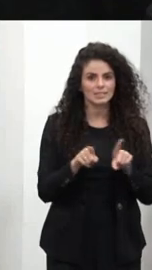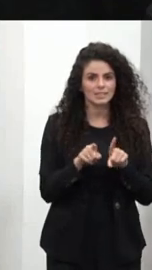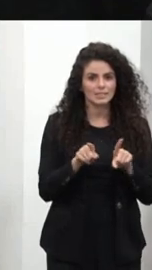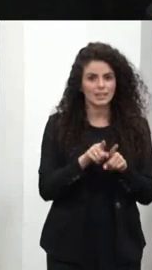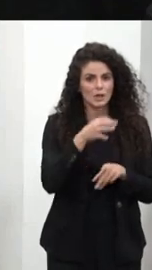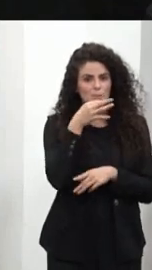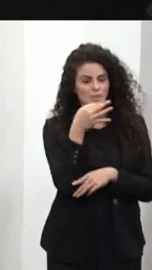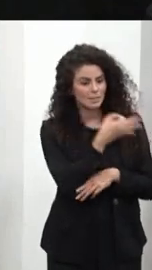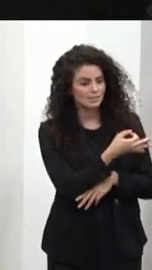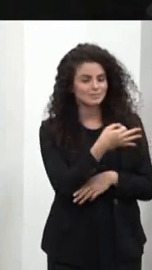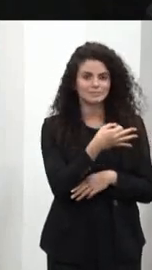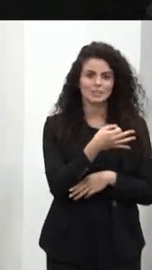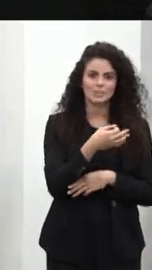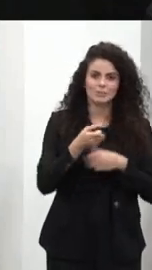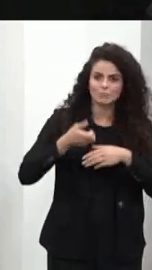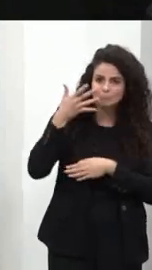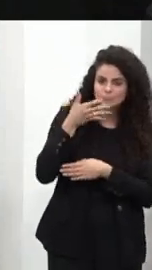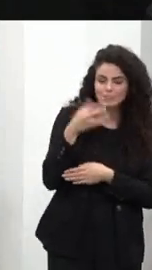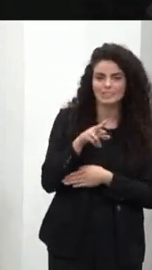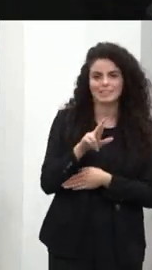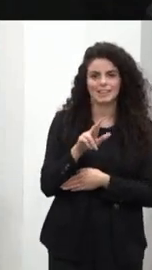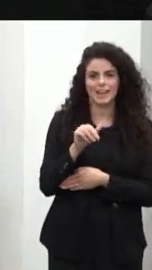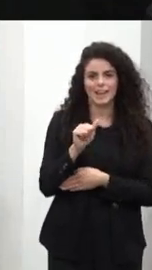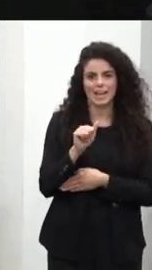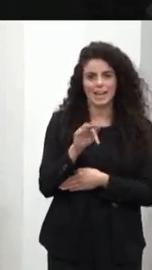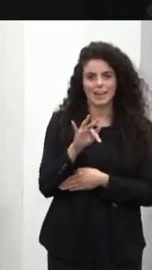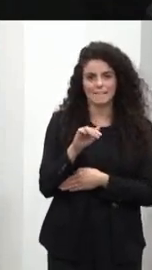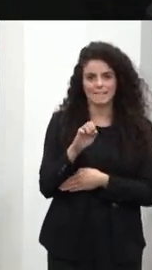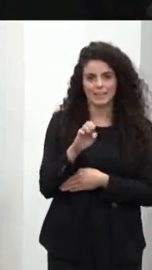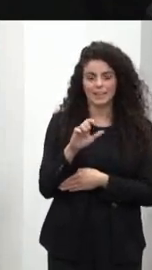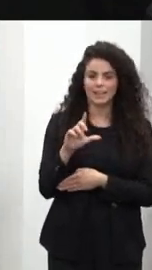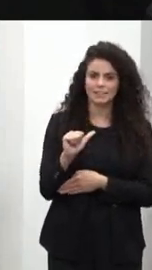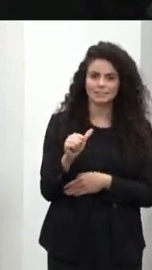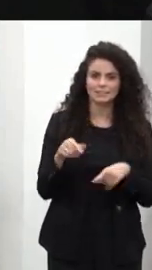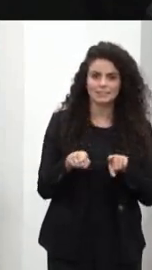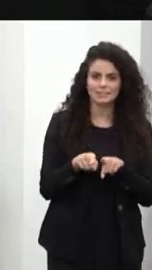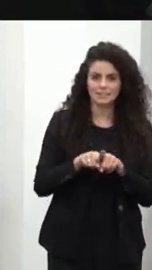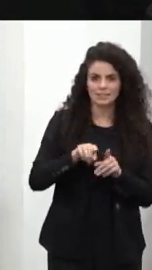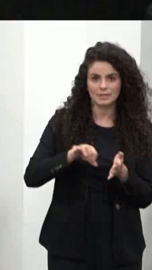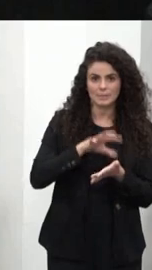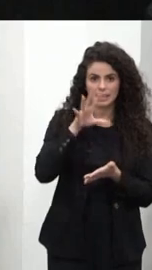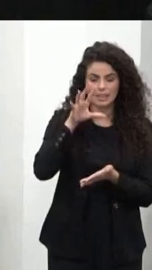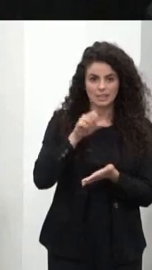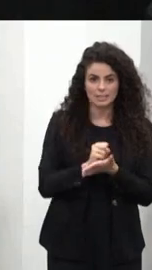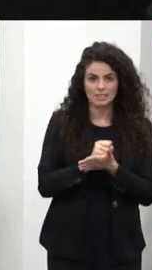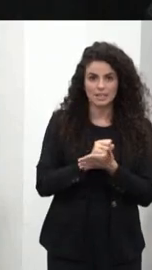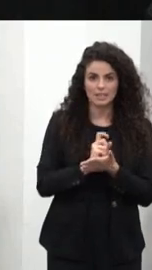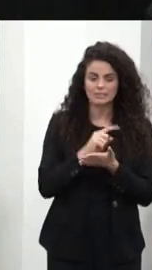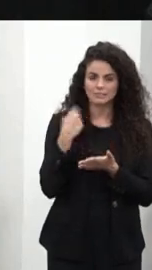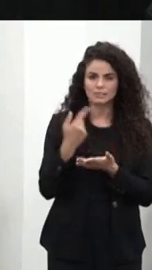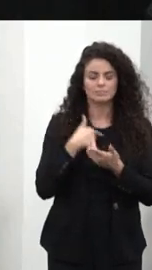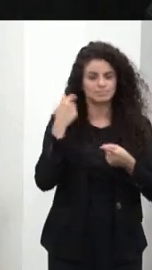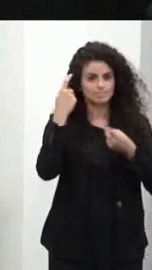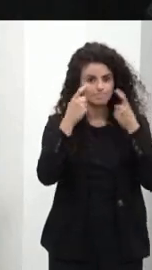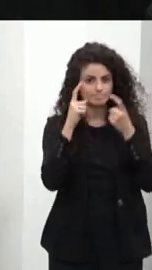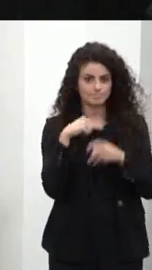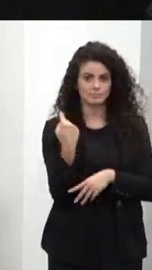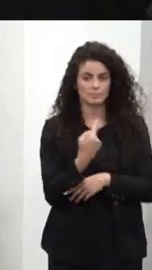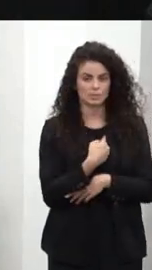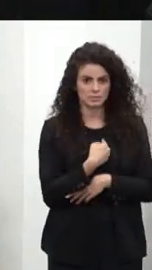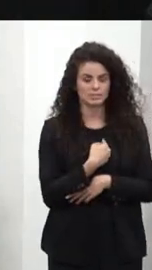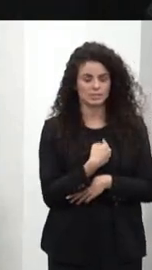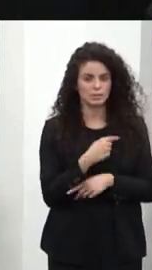muito importante a tua colocação e deixar registrado aqui uma coisa a preocupação Nossa maquito e o Tiago